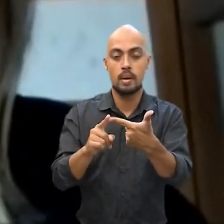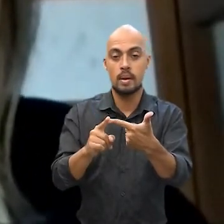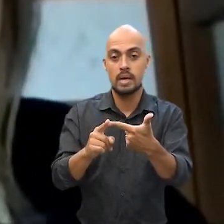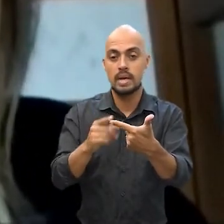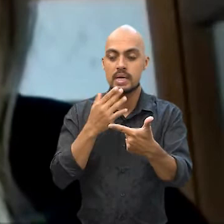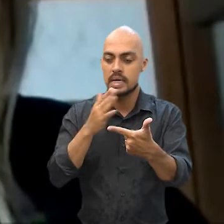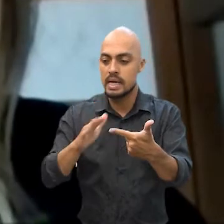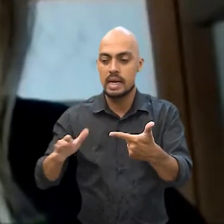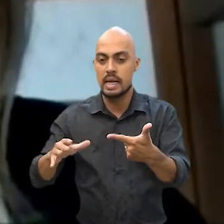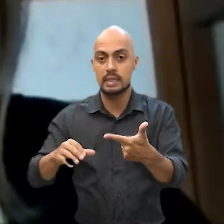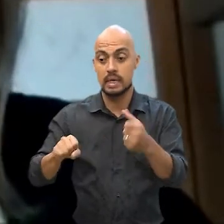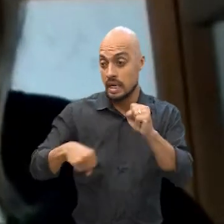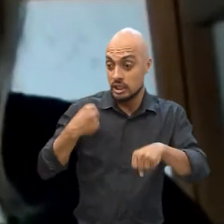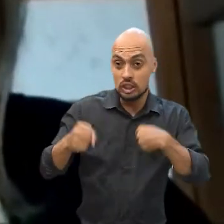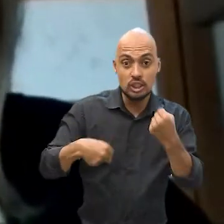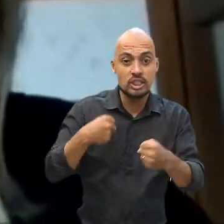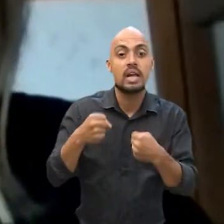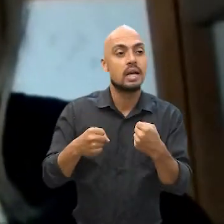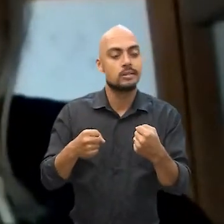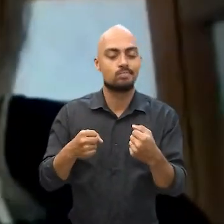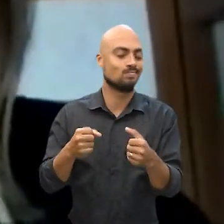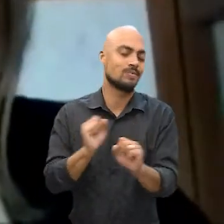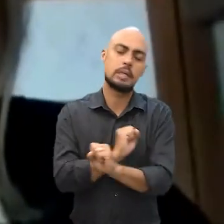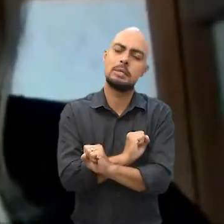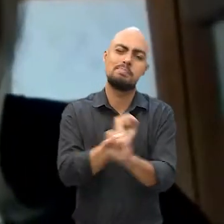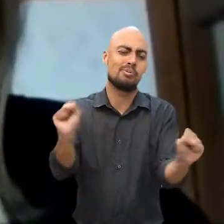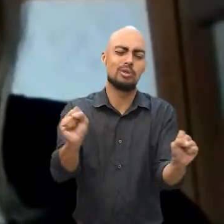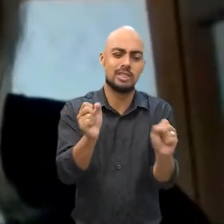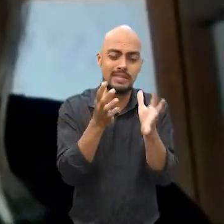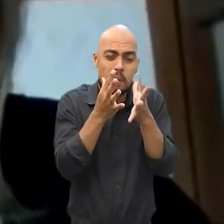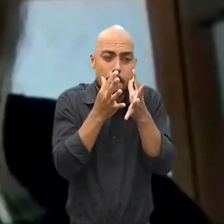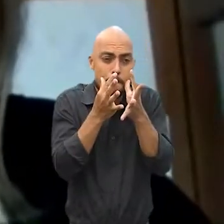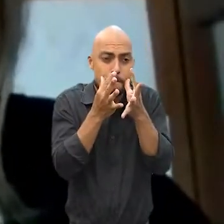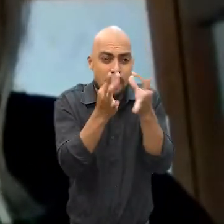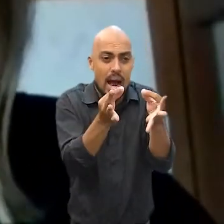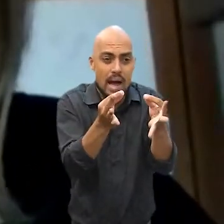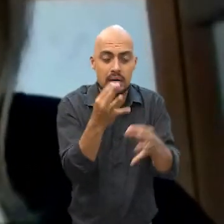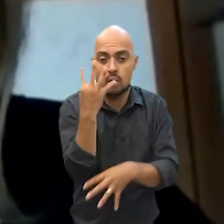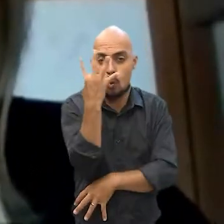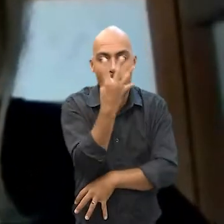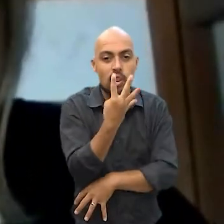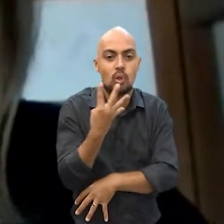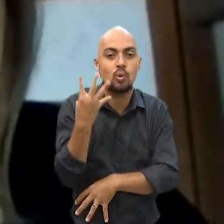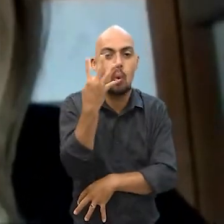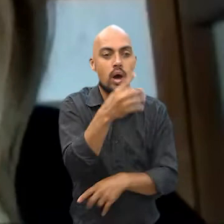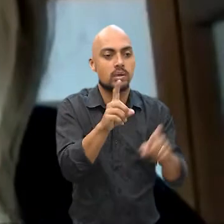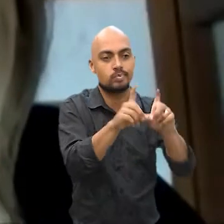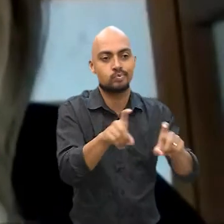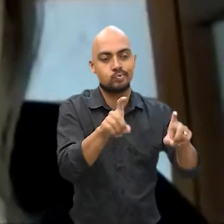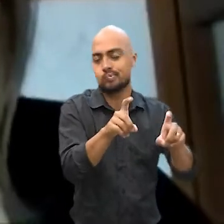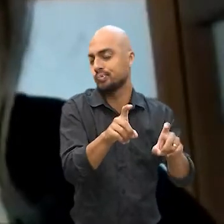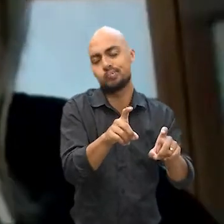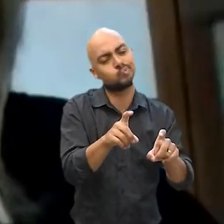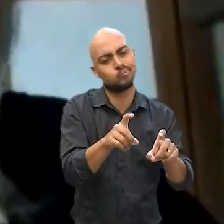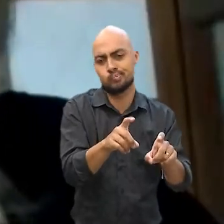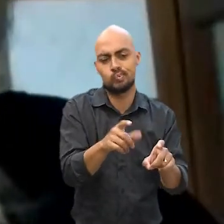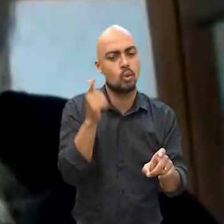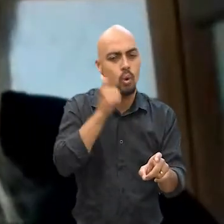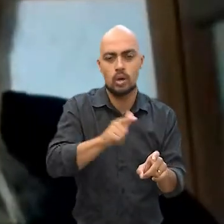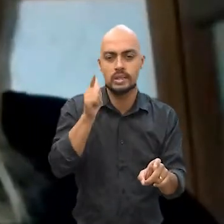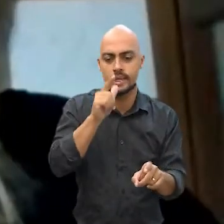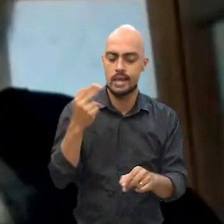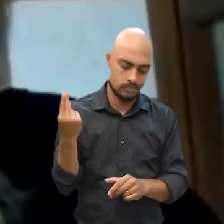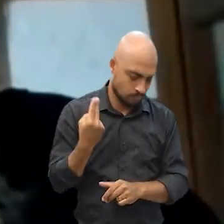criança hiperativa. É humanamente impossível você ficar sentado 4 horas seguidas na frente do computador. Ah, ninguém